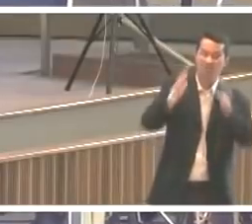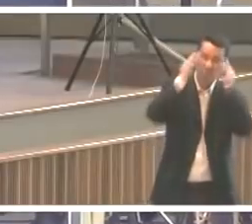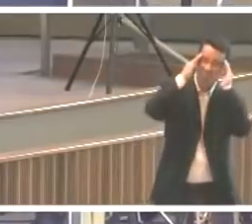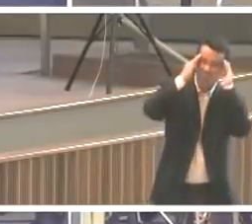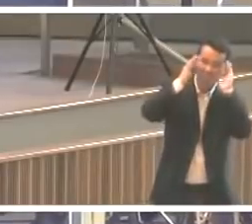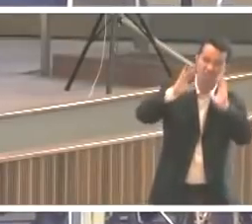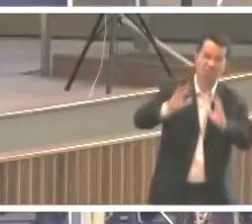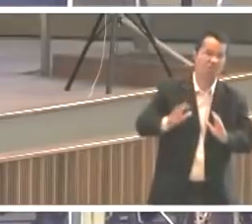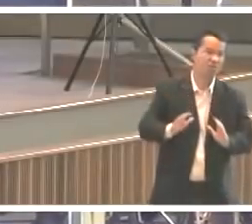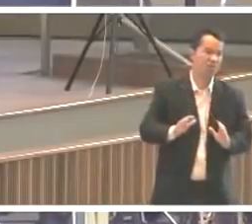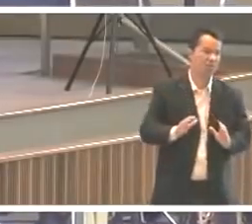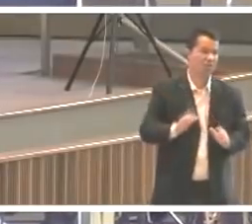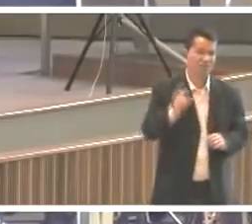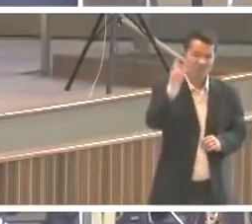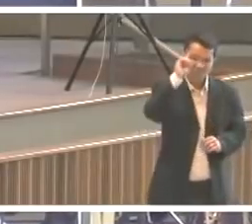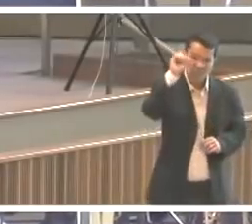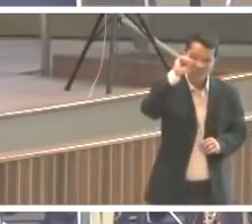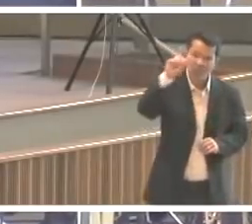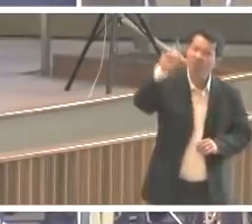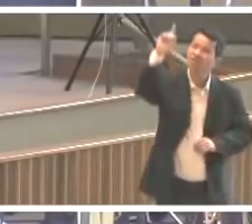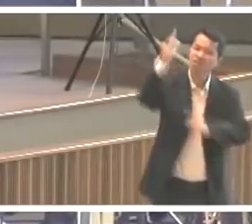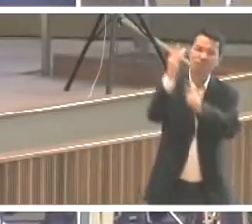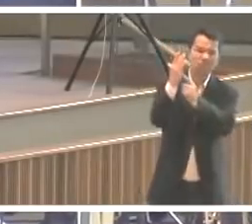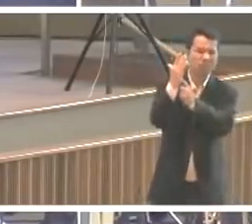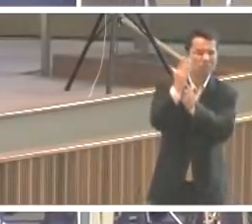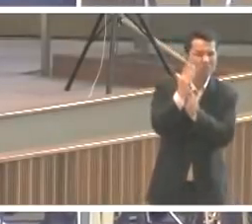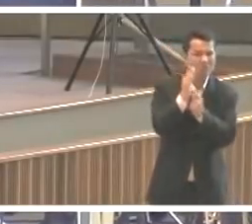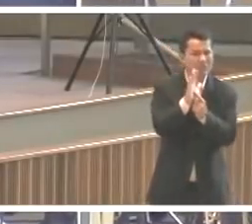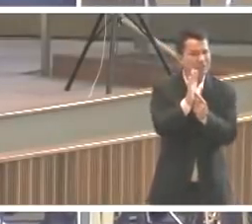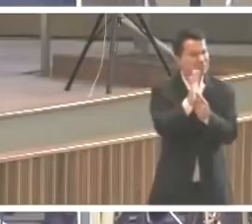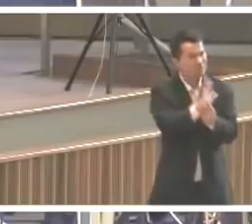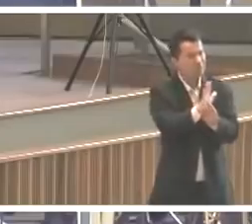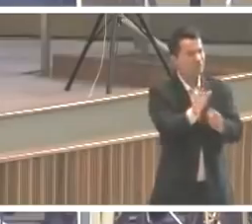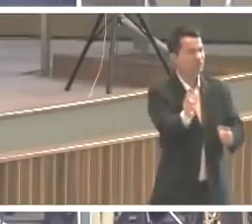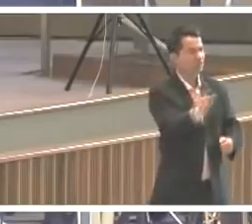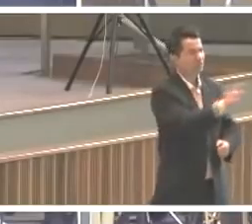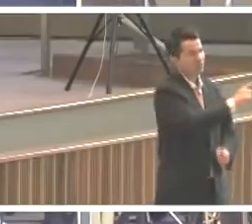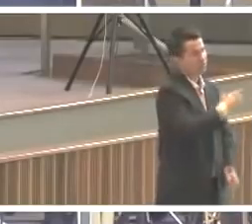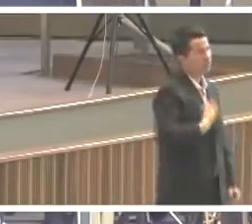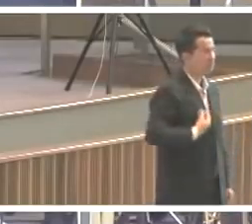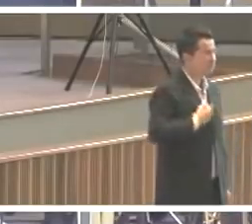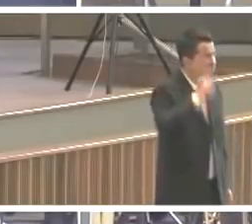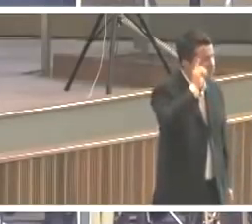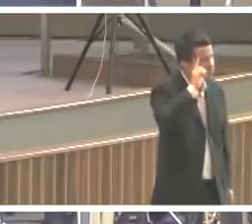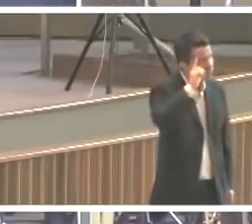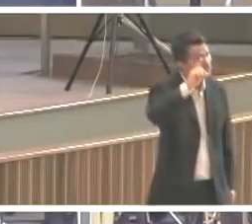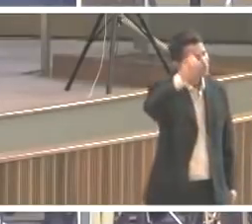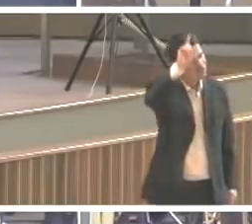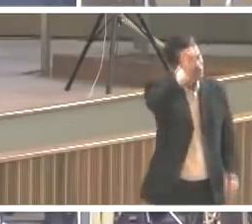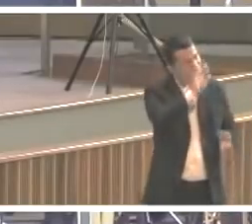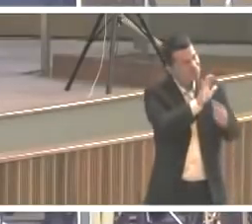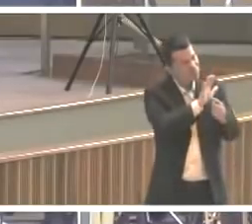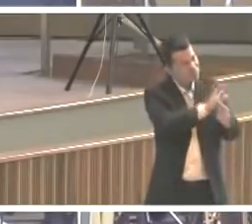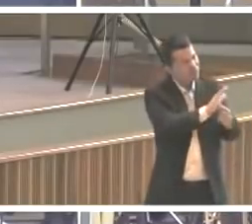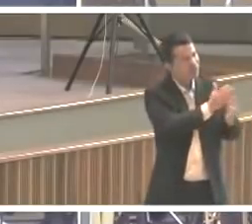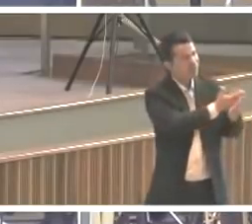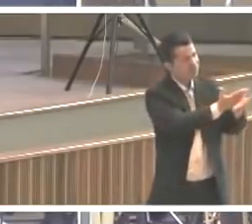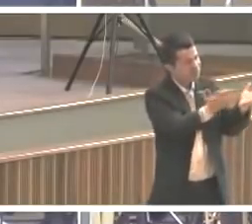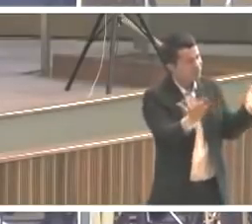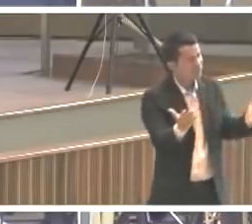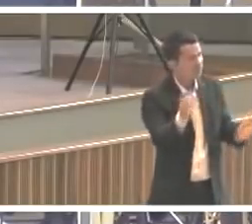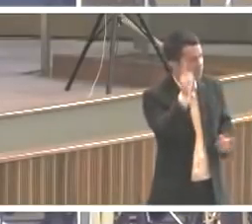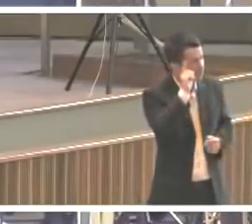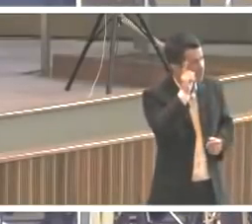Cada dia que Deus está manifestando um milagre na sua vida, uma intervenção na sua vida, uma resposta